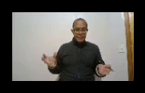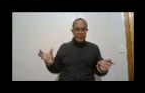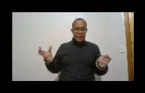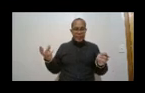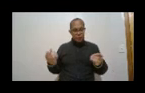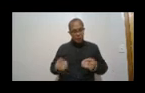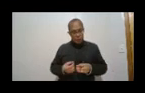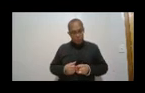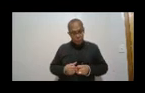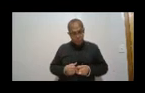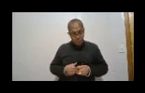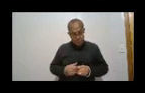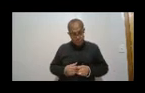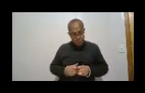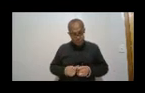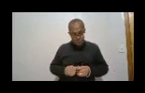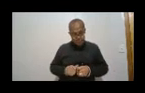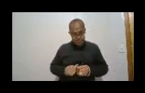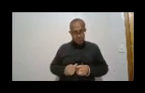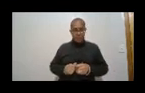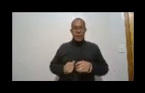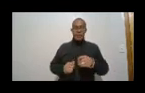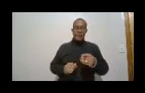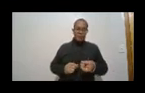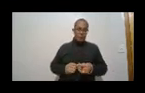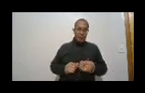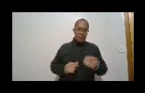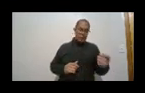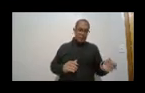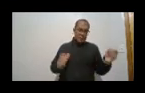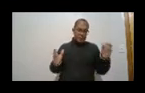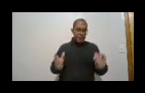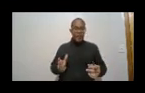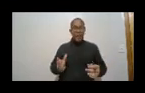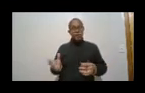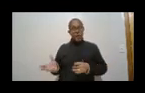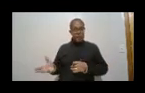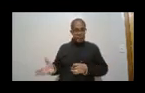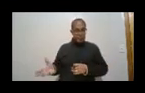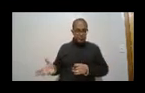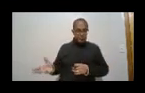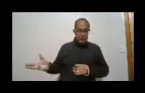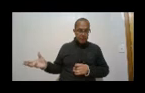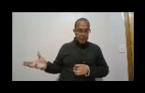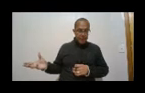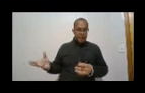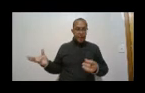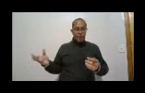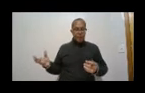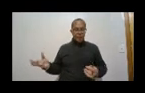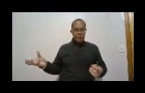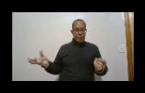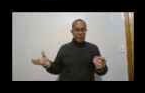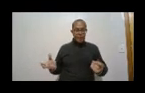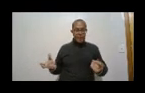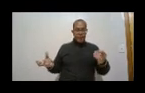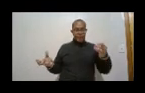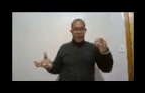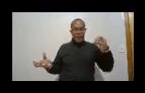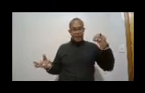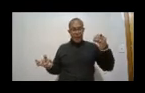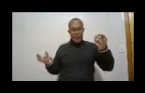droga mais hidrossolúvel, certo? Através do quê? De oxidação, hidrólise, redução, tá? Na busca pelo